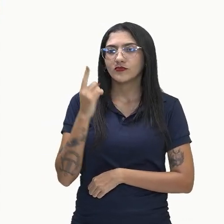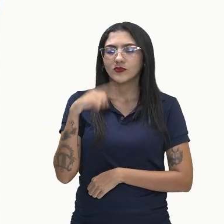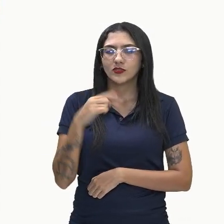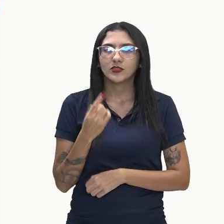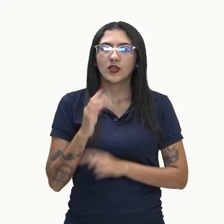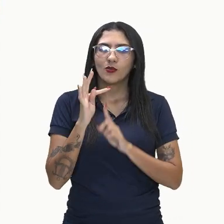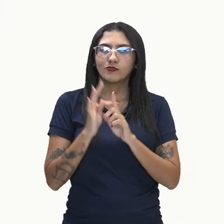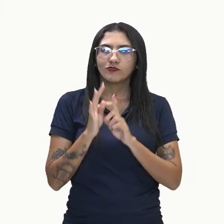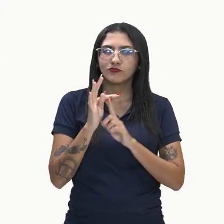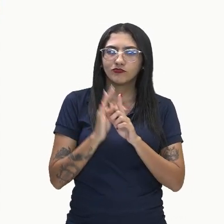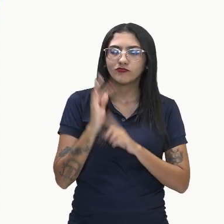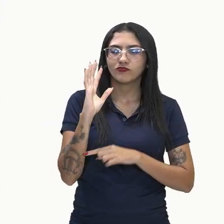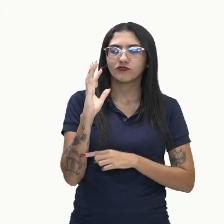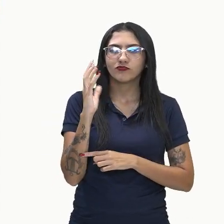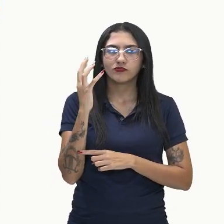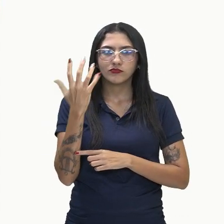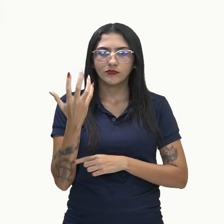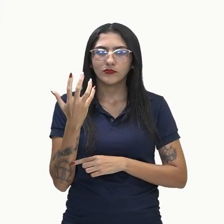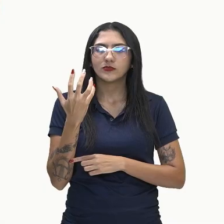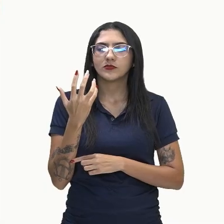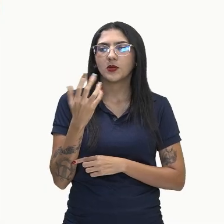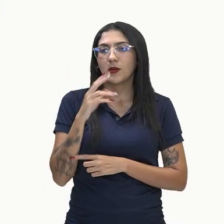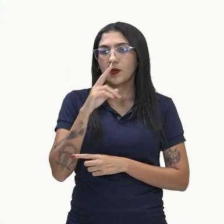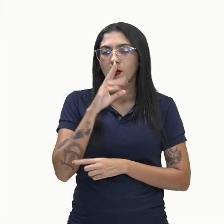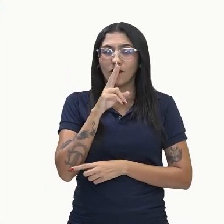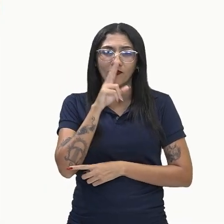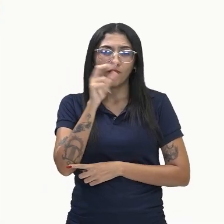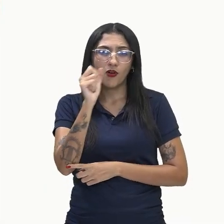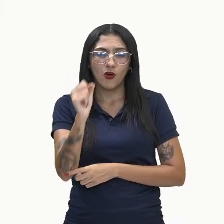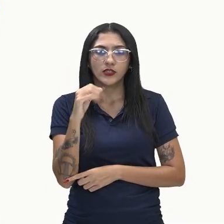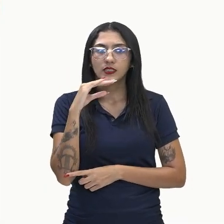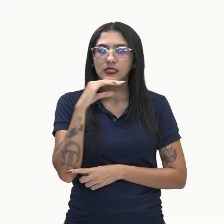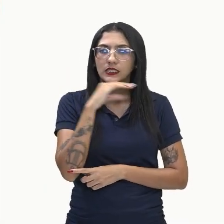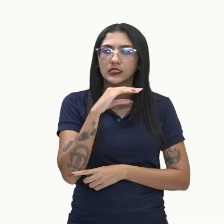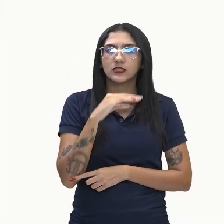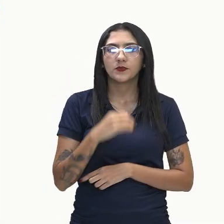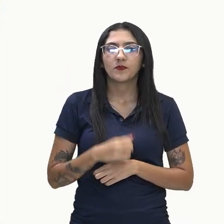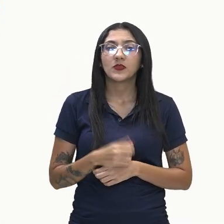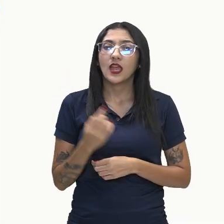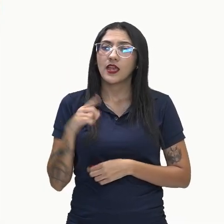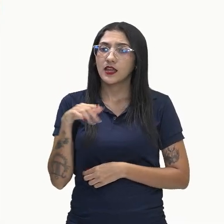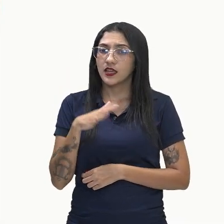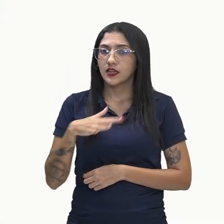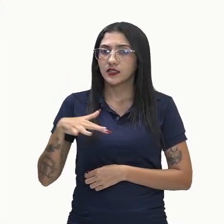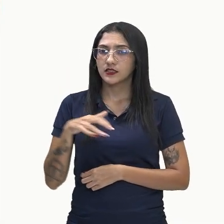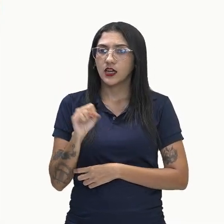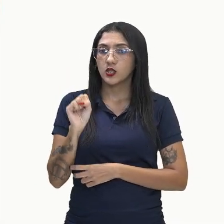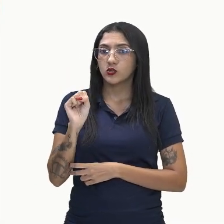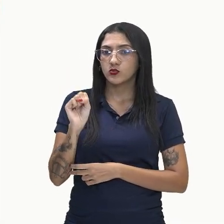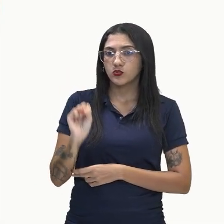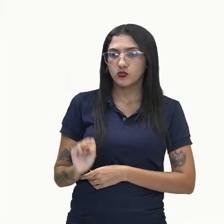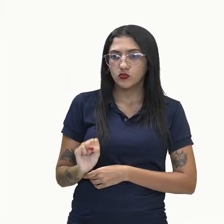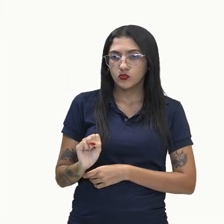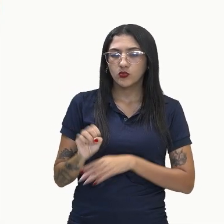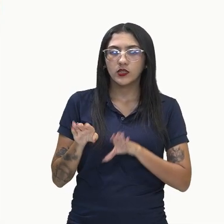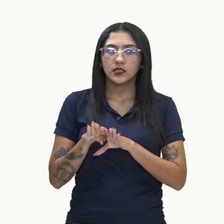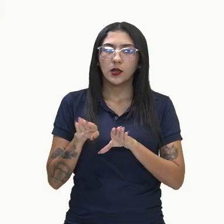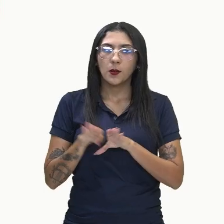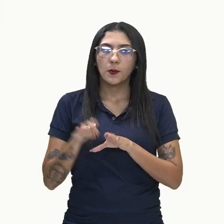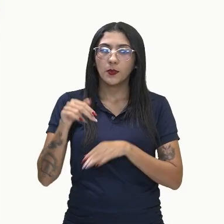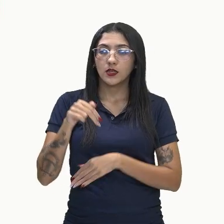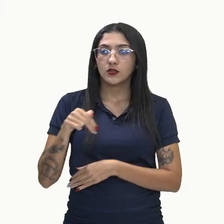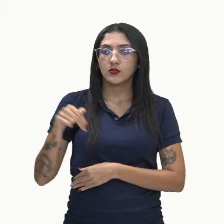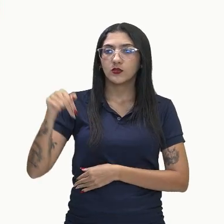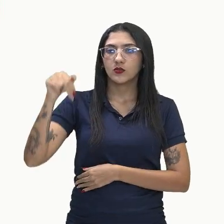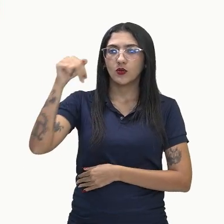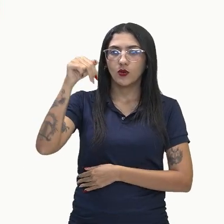equatorial, o clima tropical, e aí na zona temperada do sul, isso vale aqui também para a zona temperada do norte e